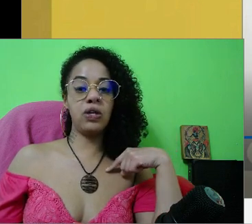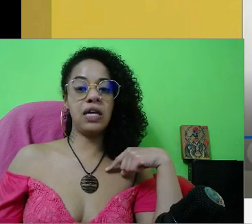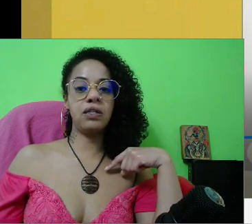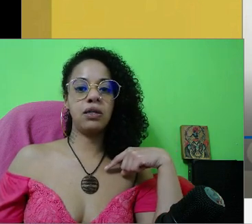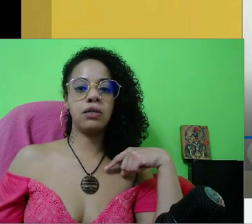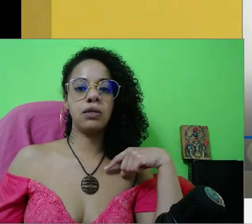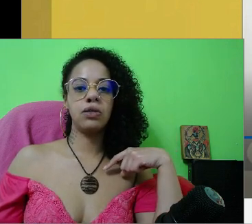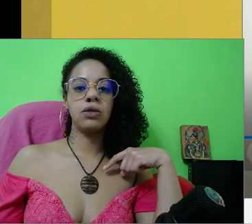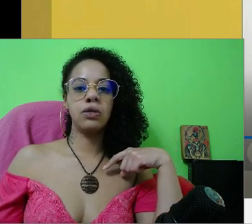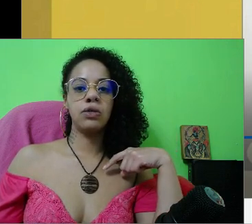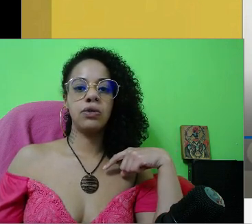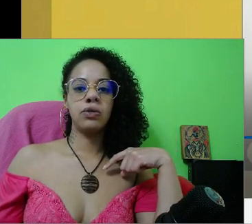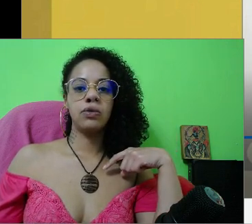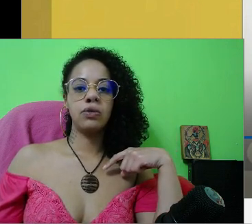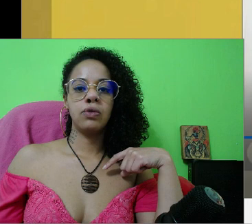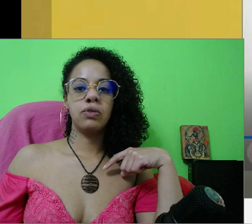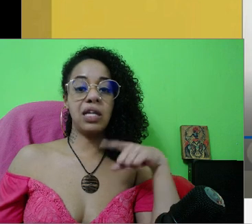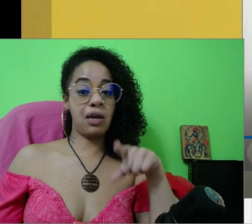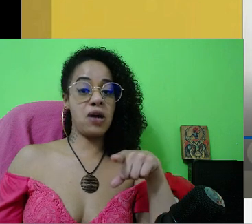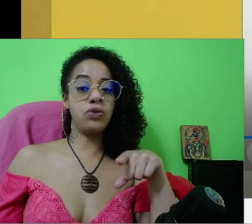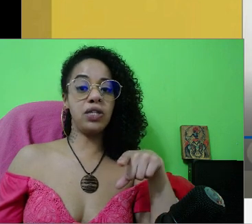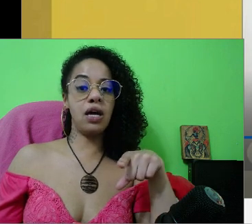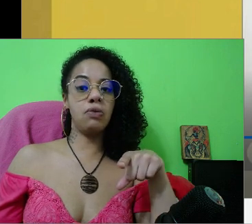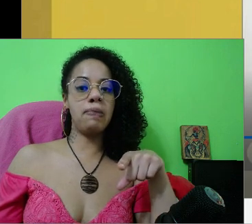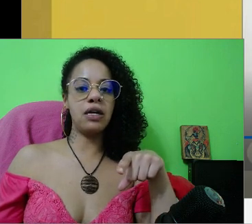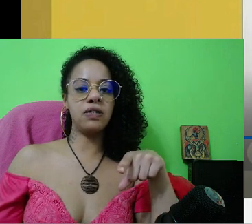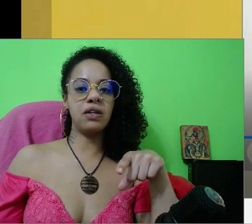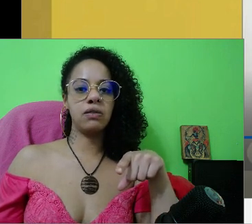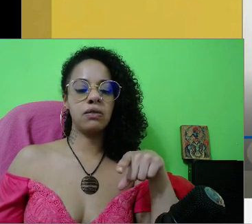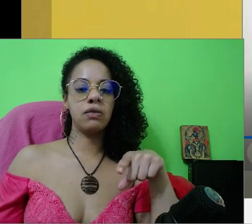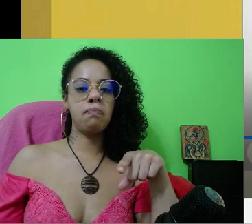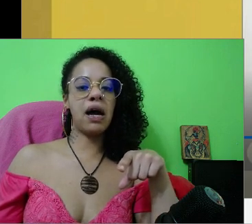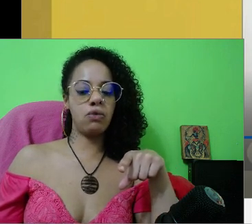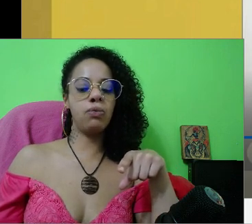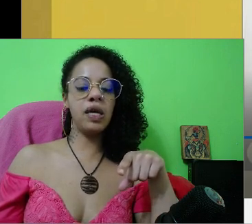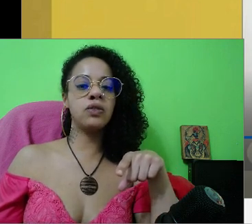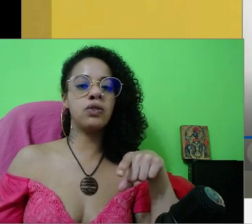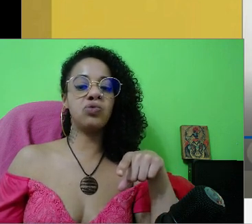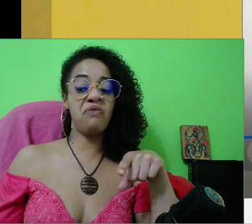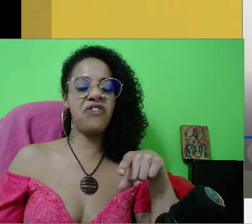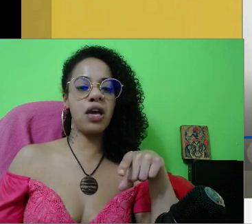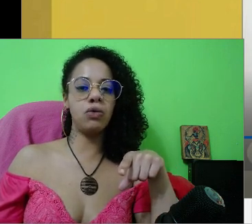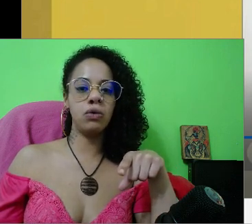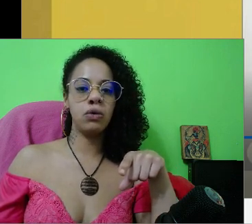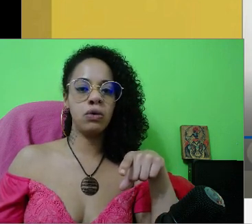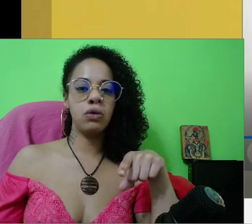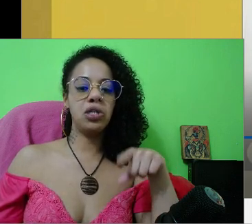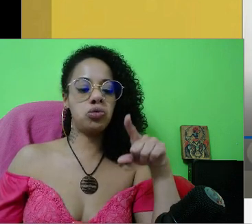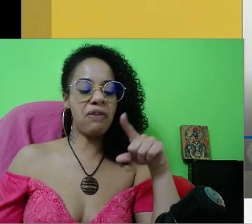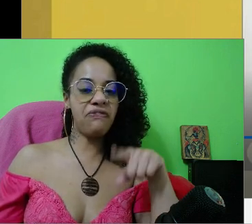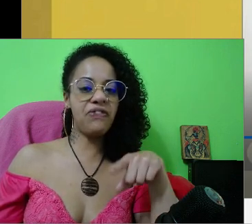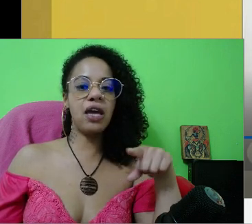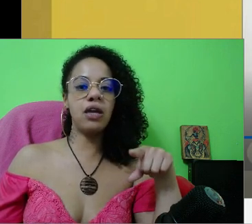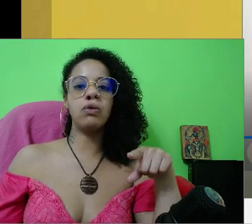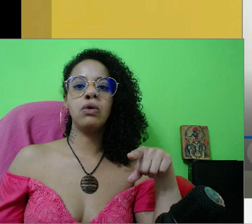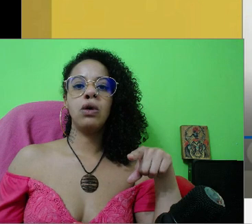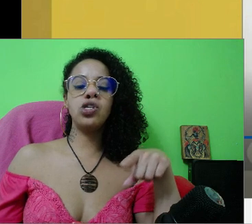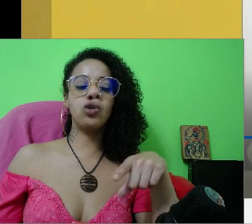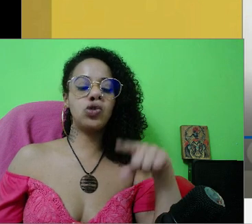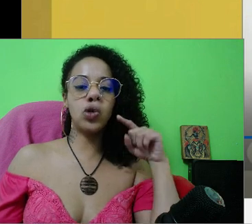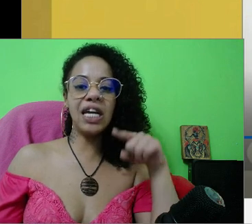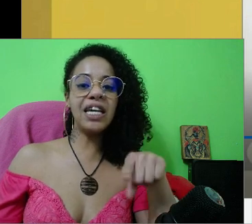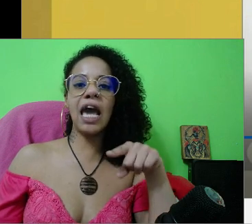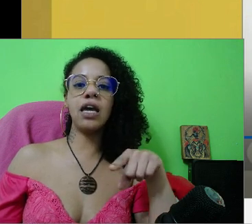e eu sou desonesta você tá me acusando parça para com isso isso é feio isso é feio